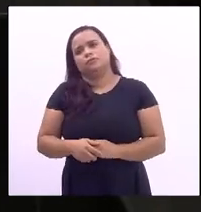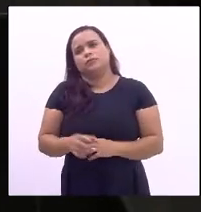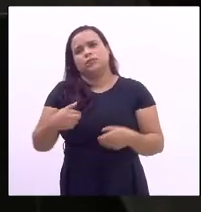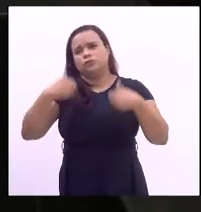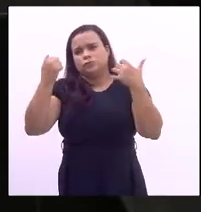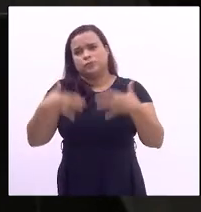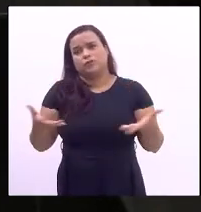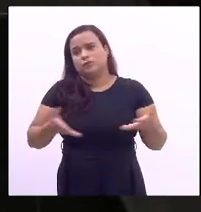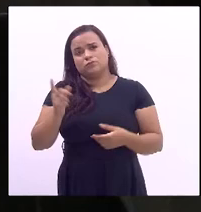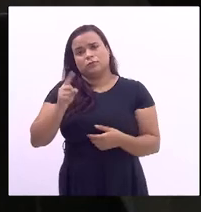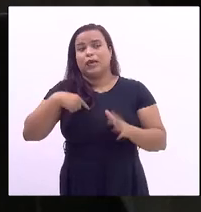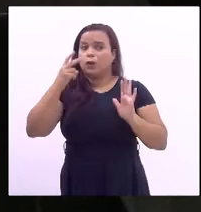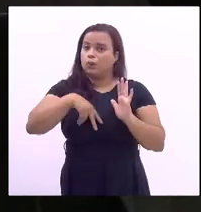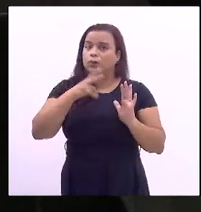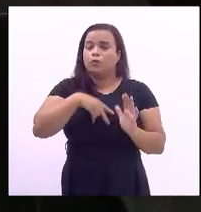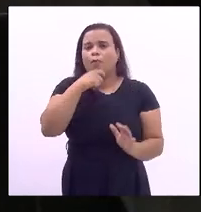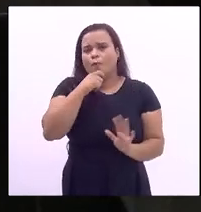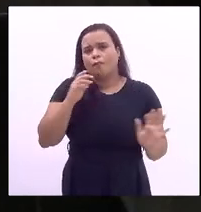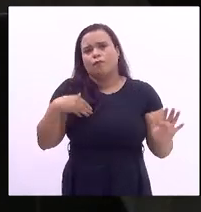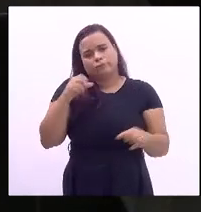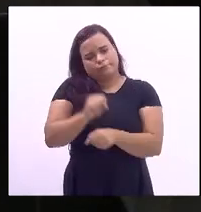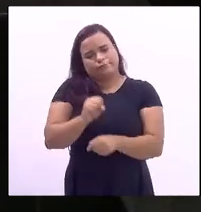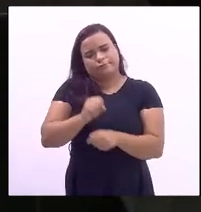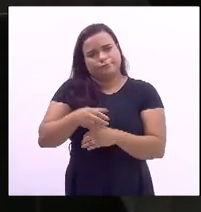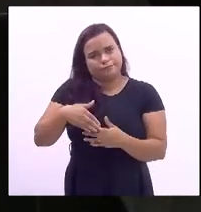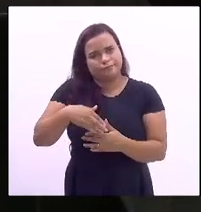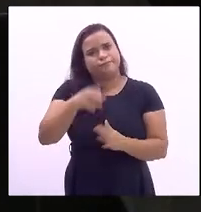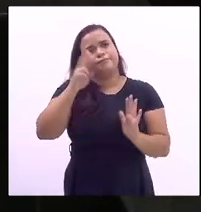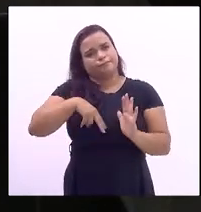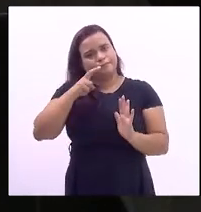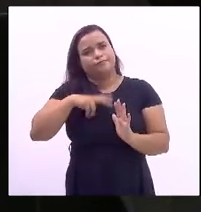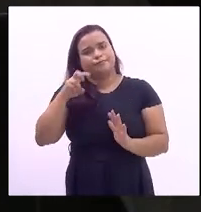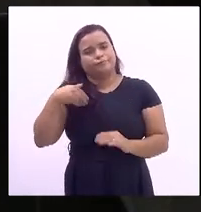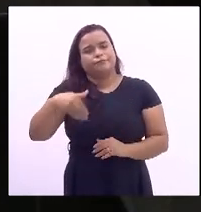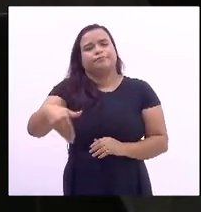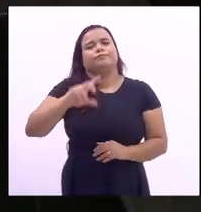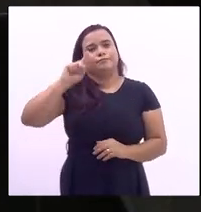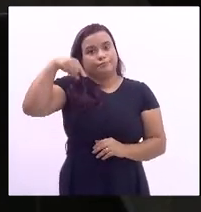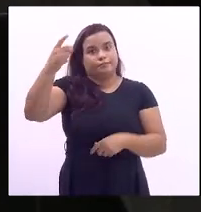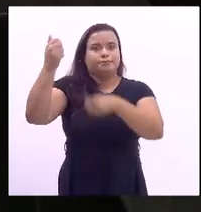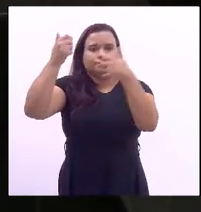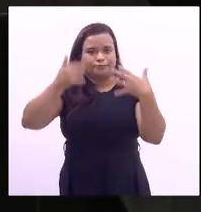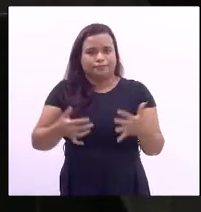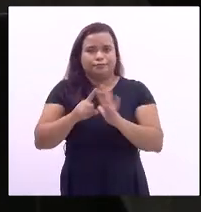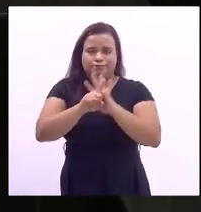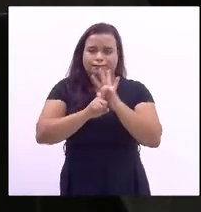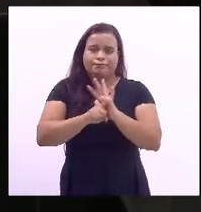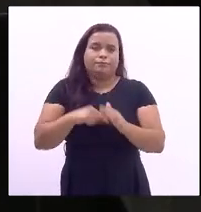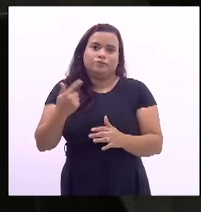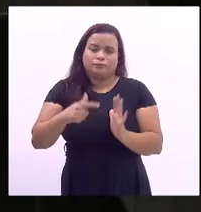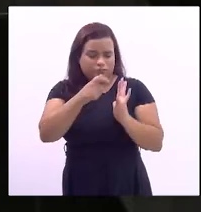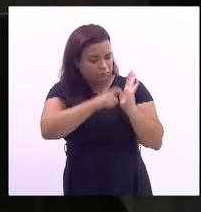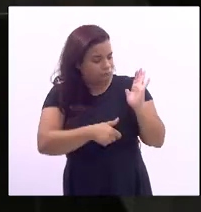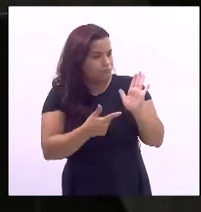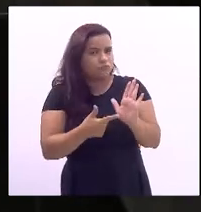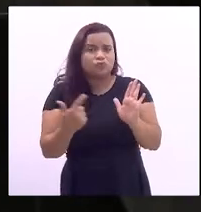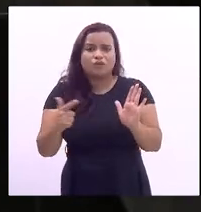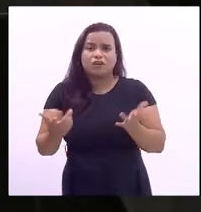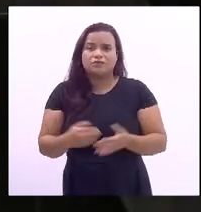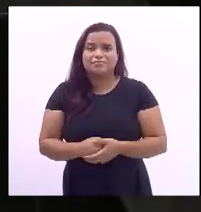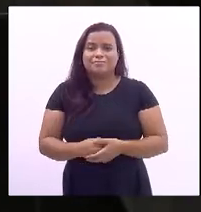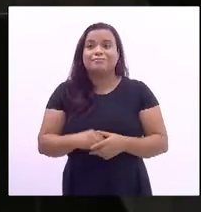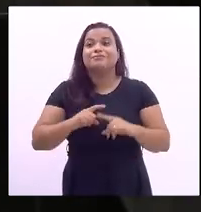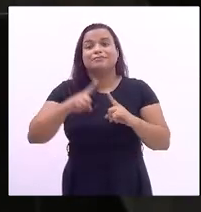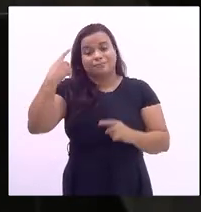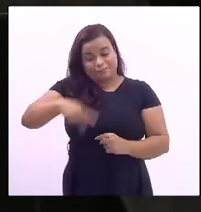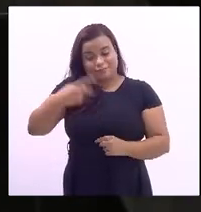entrar no mérito do mesmo que eu não lhe ele nós não tá escrito então não posso examinado mas